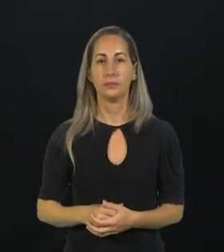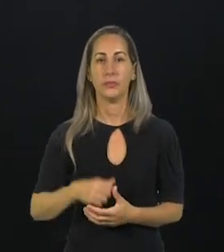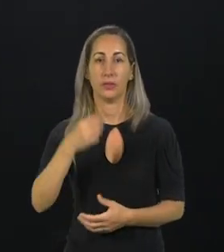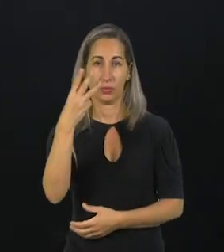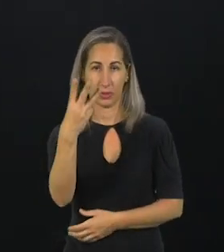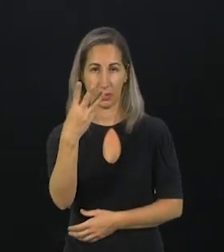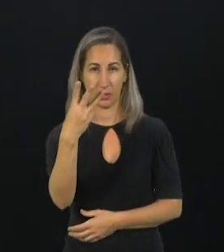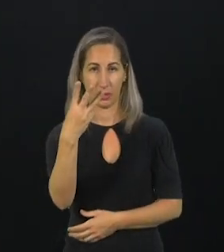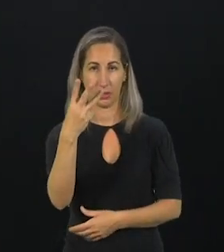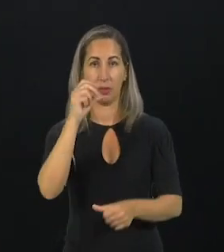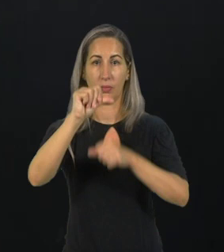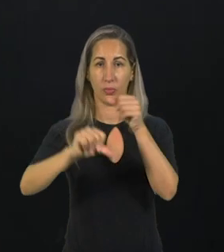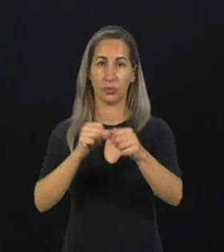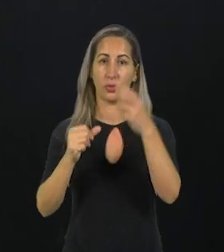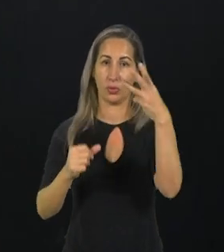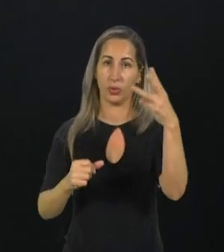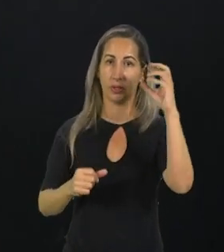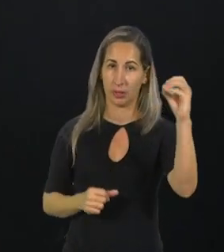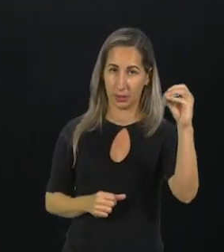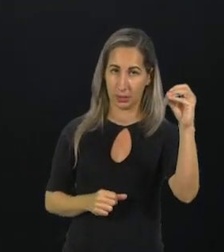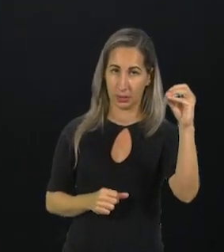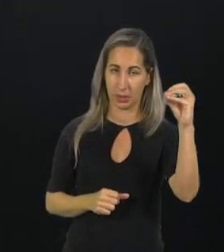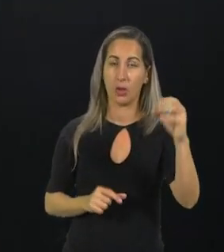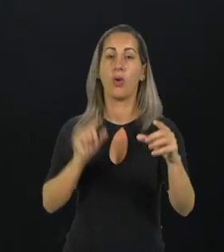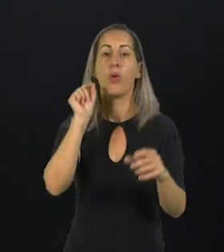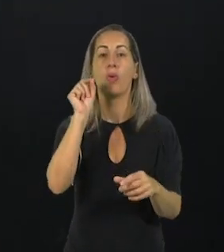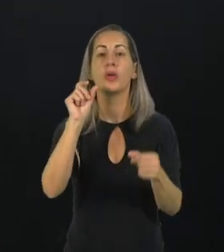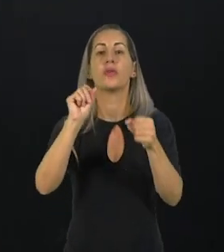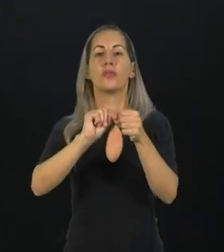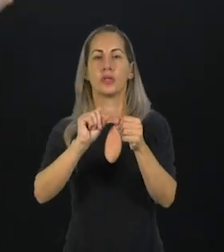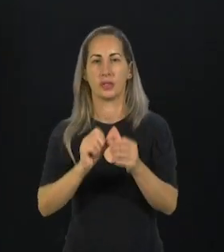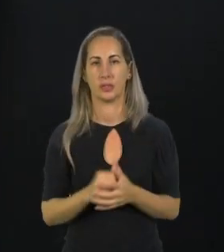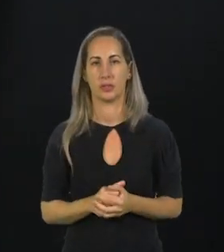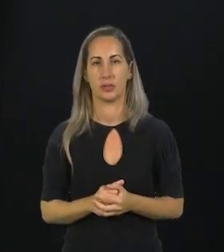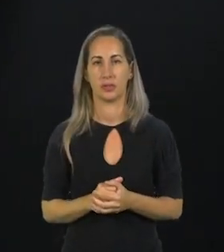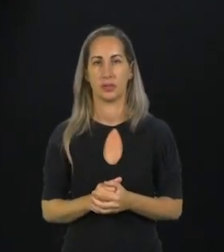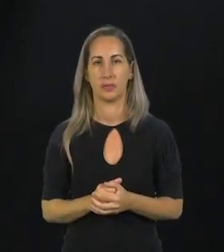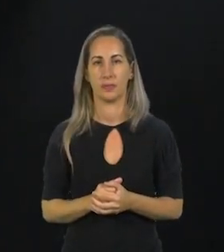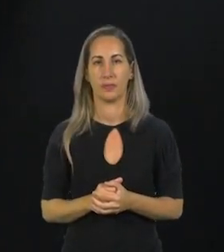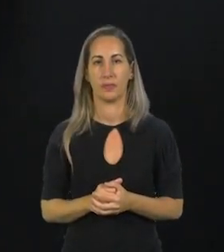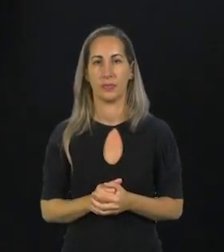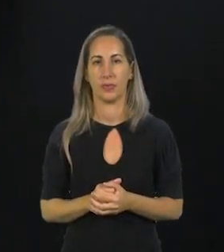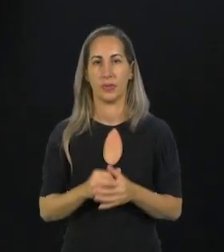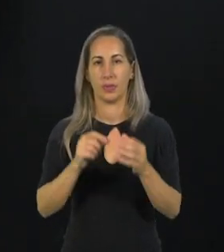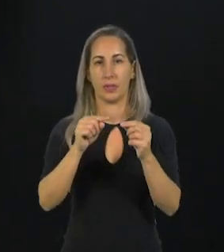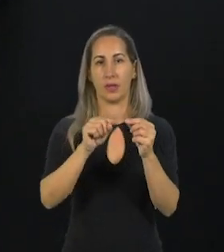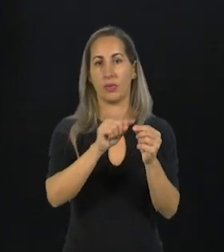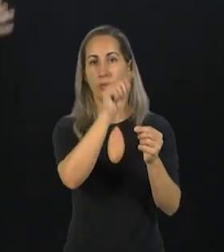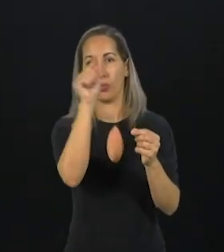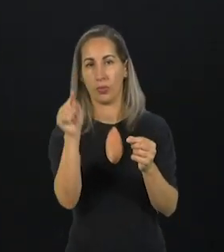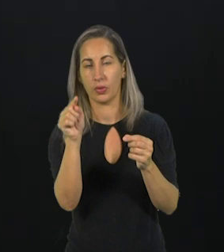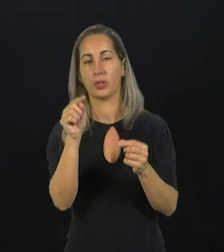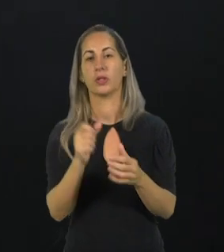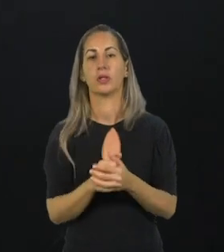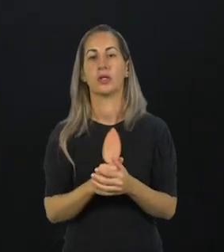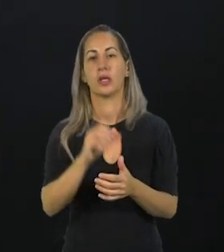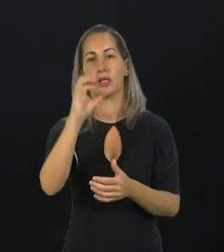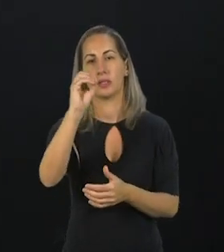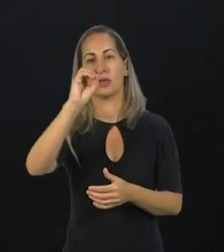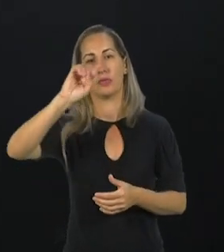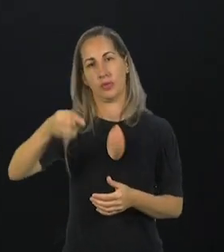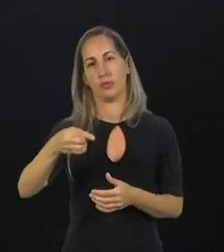esse 3 e o transformamos em 30, o que eu fiz em seguida? Eu fui para o quociente e coloquei